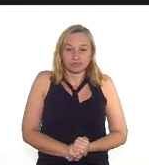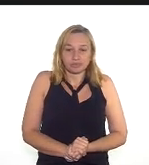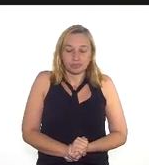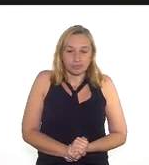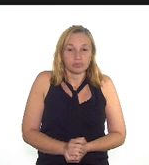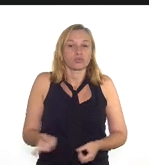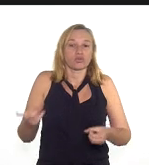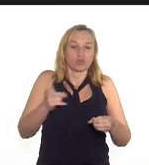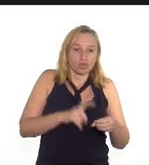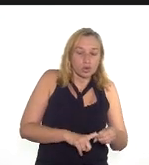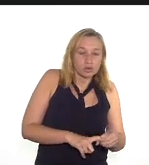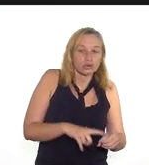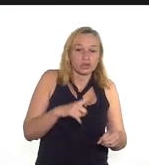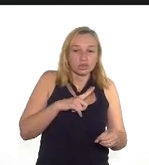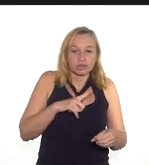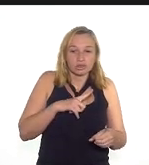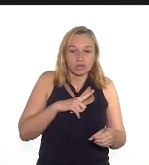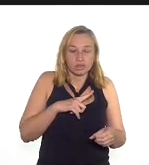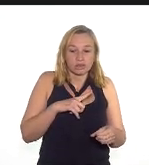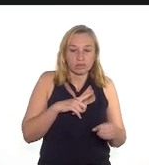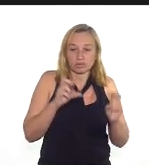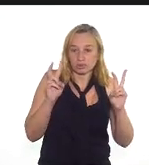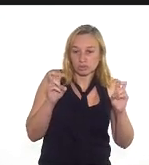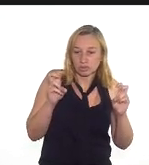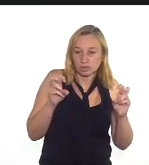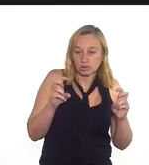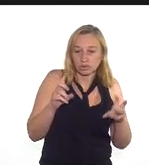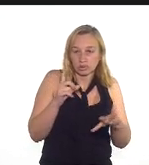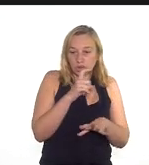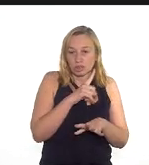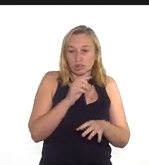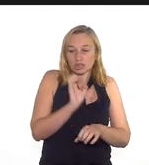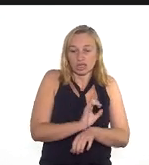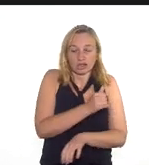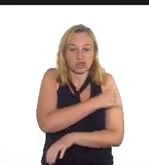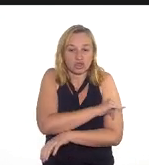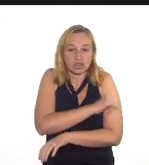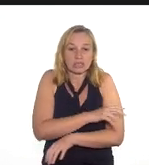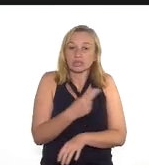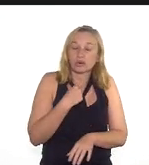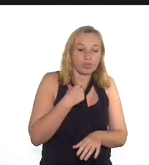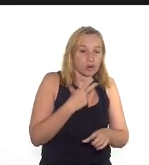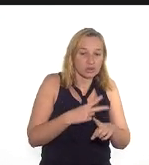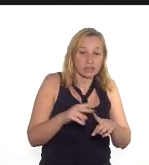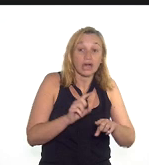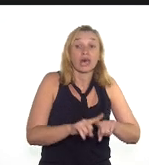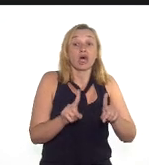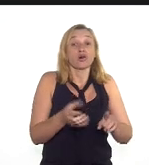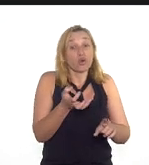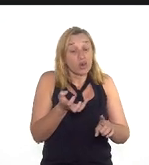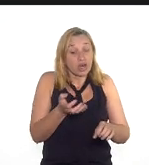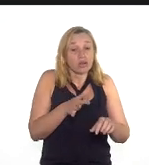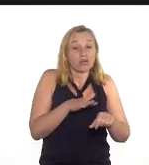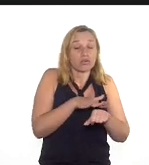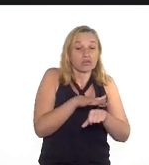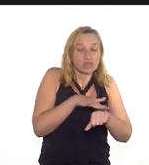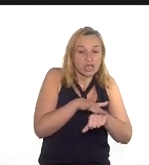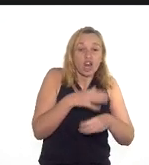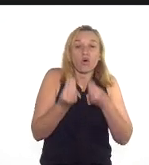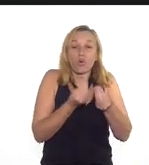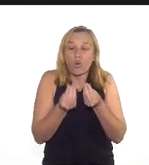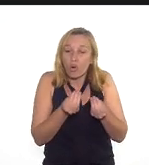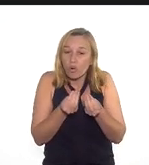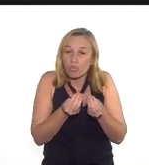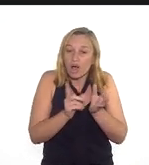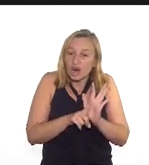que foi, ela tem uma situação muito lesiva ao estado do Rio de Janeiro, mas nada que a gente não possa vencer. O que eu estou aqui querendo conversar é como a gente pode desamarrar,